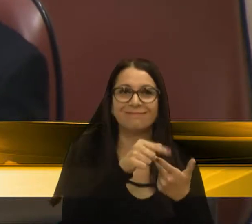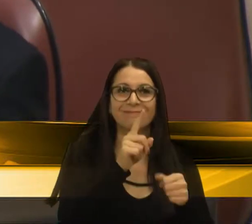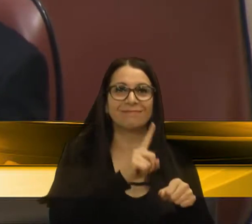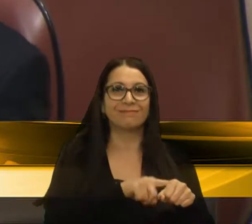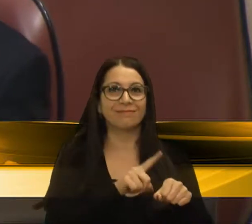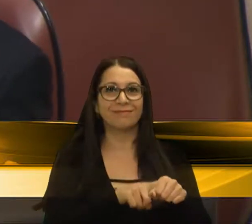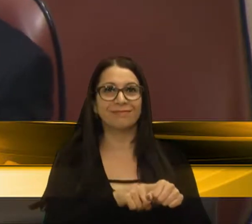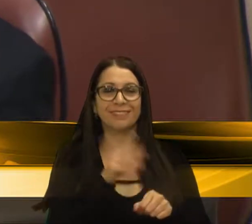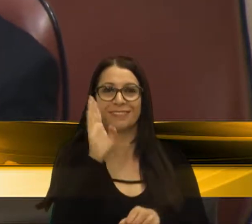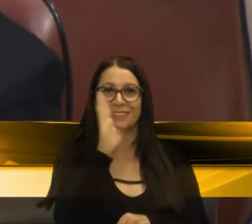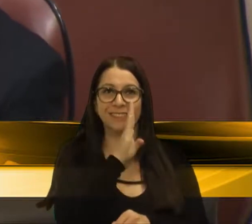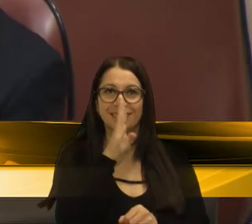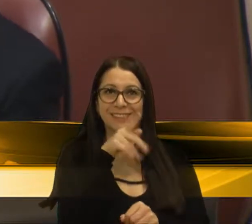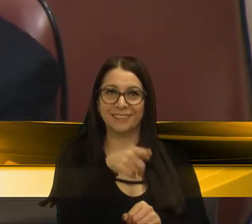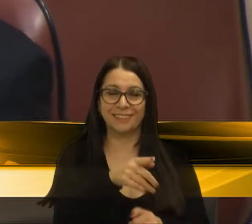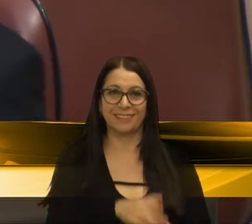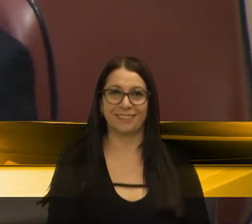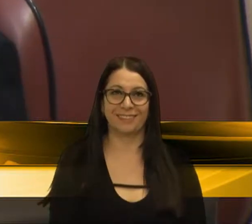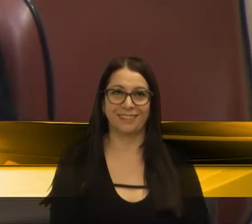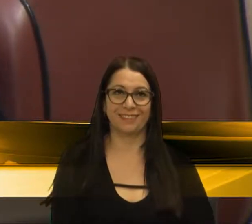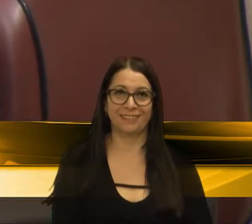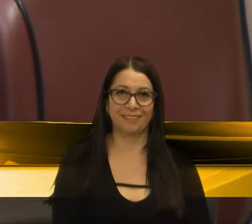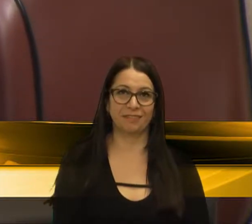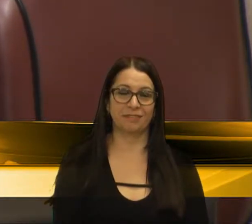momento aqui, rapidamente.